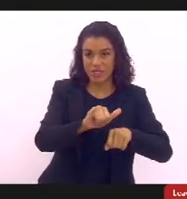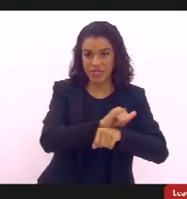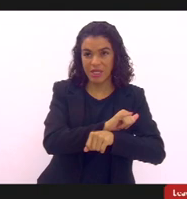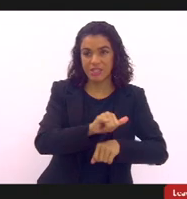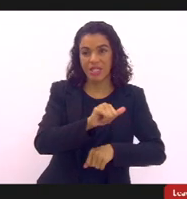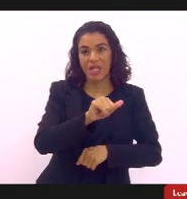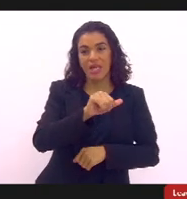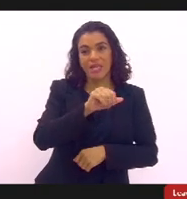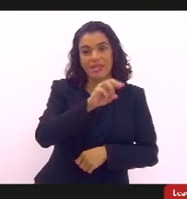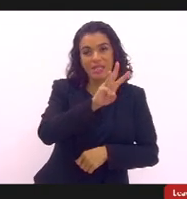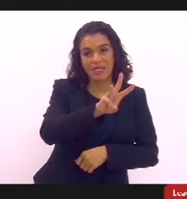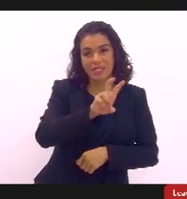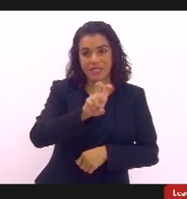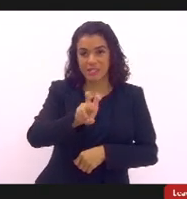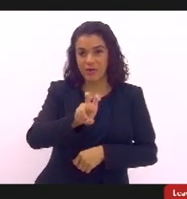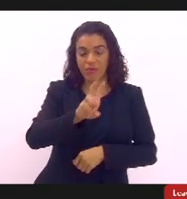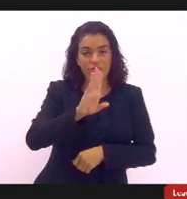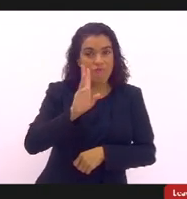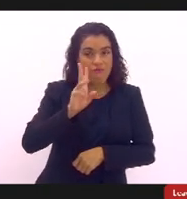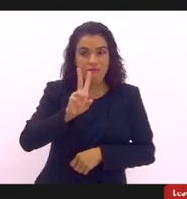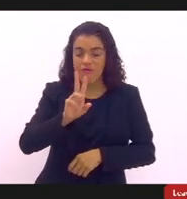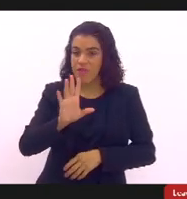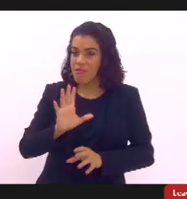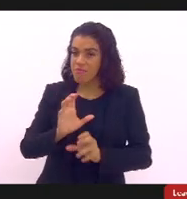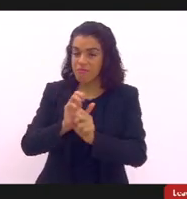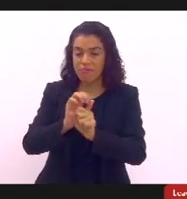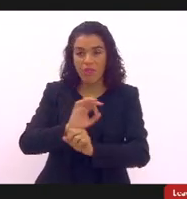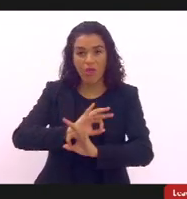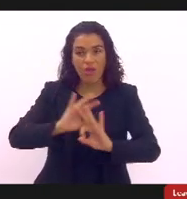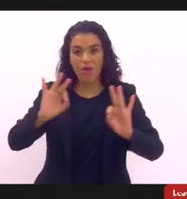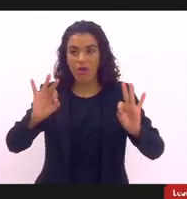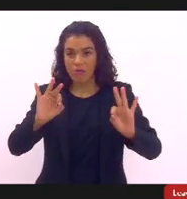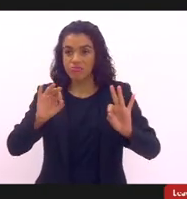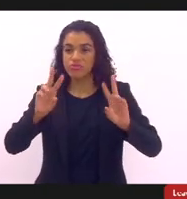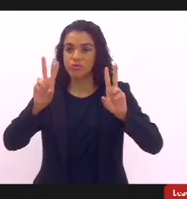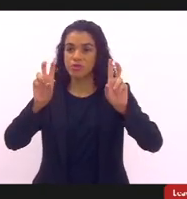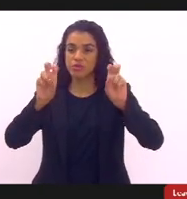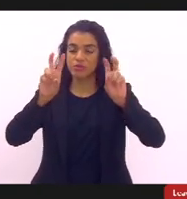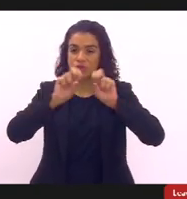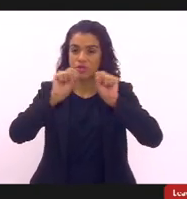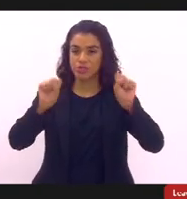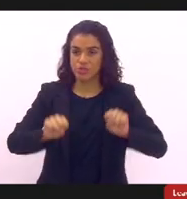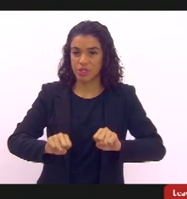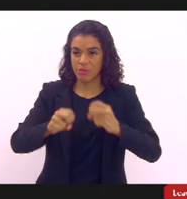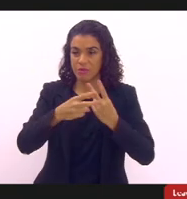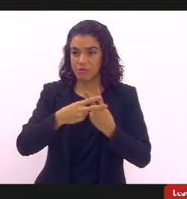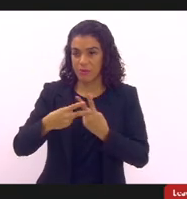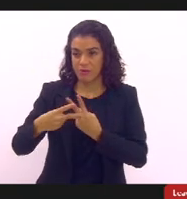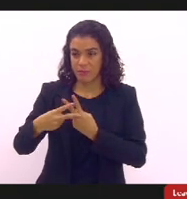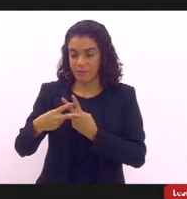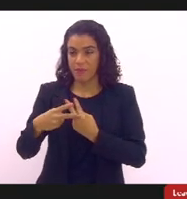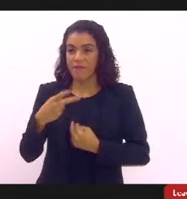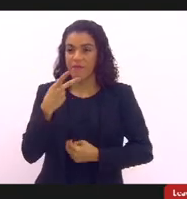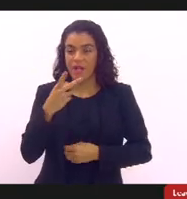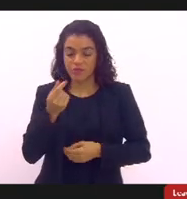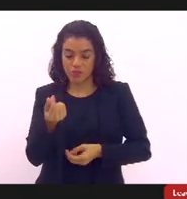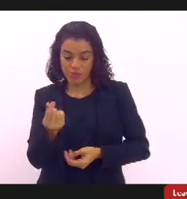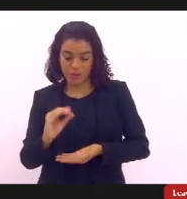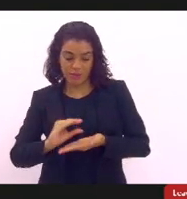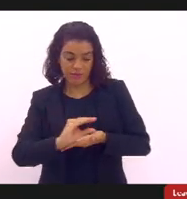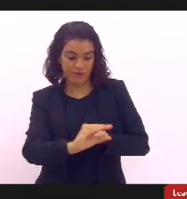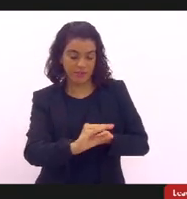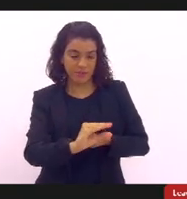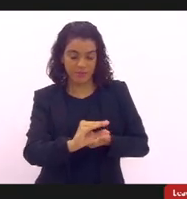5, a gente vê resultados diretos com relação ao sistema prisional. Né? Mesmo que a gente fala investimento